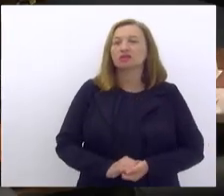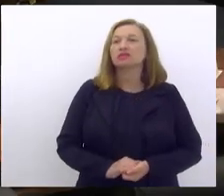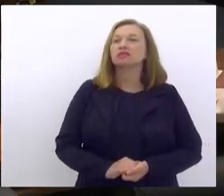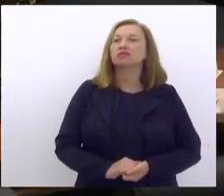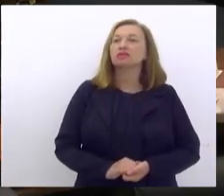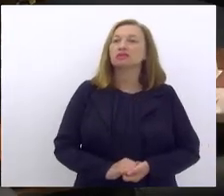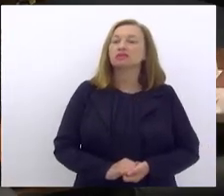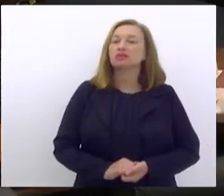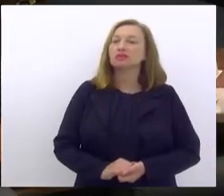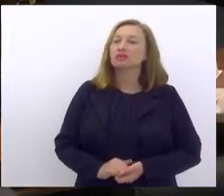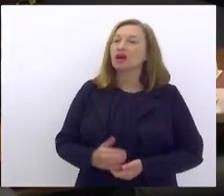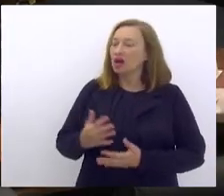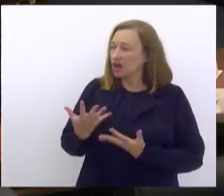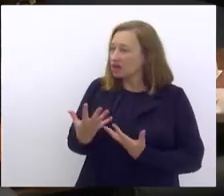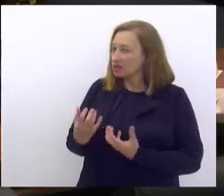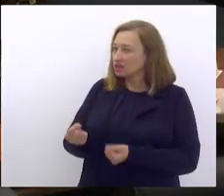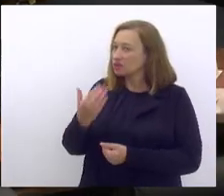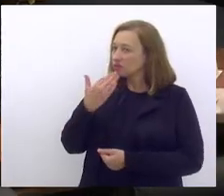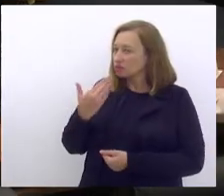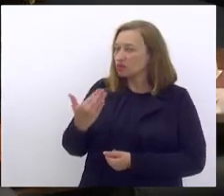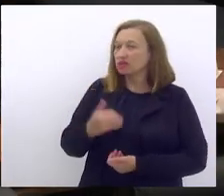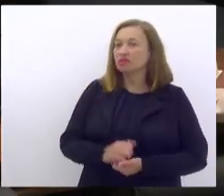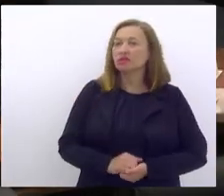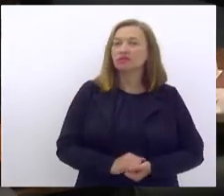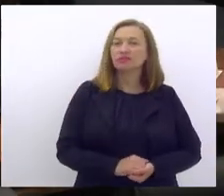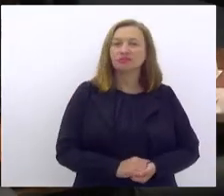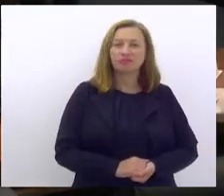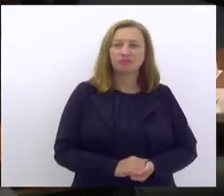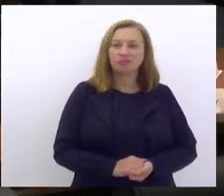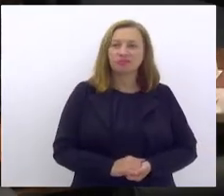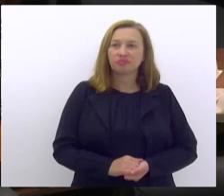Presença, defere o pedido da Vossa Excelência.